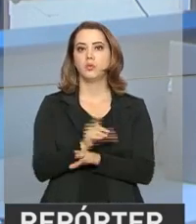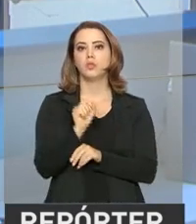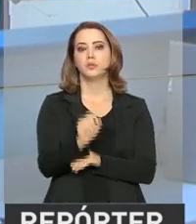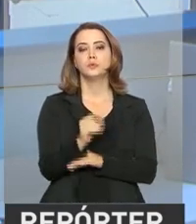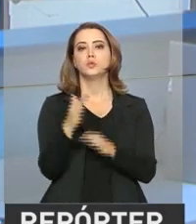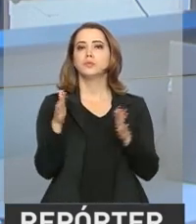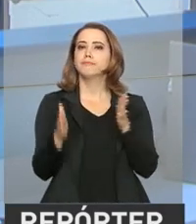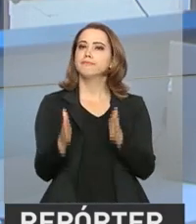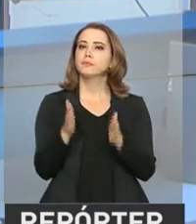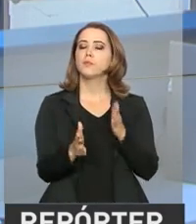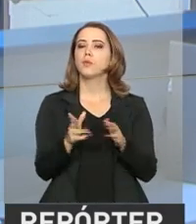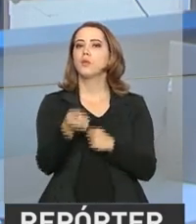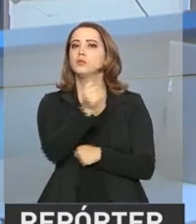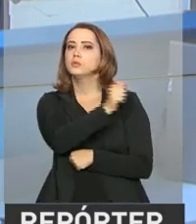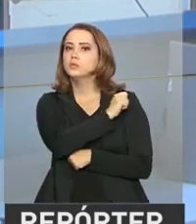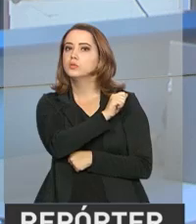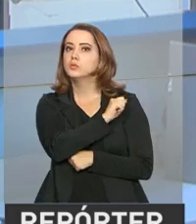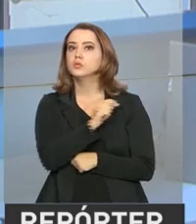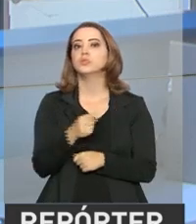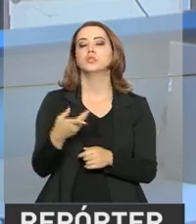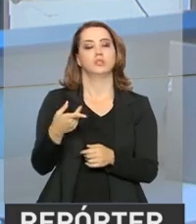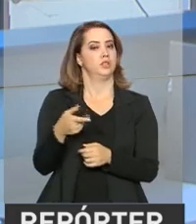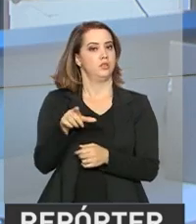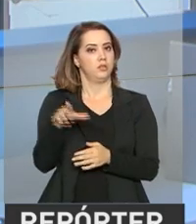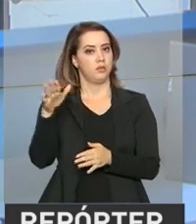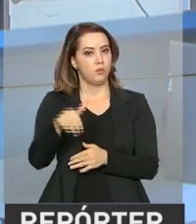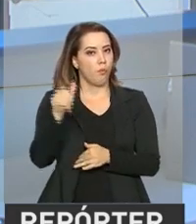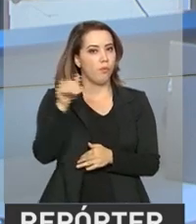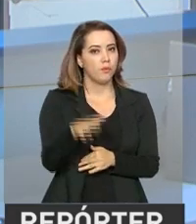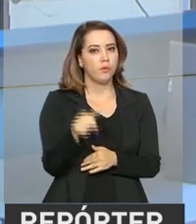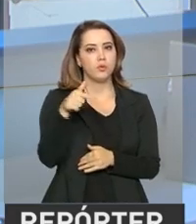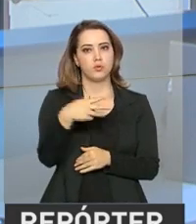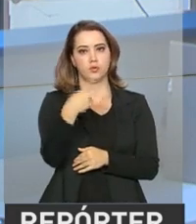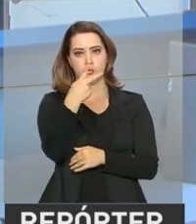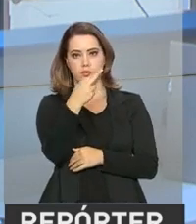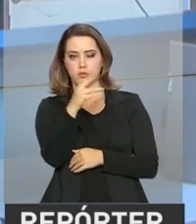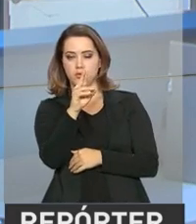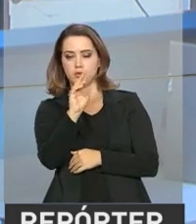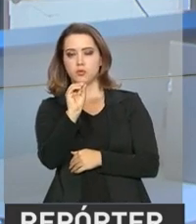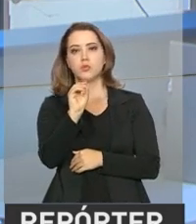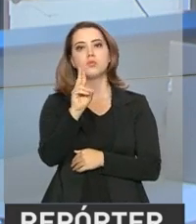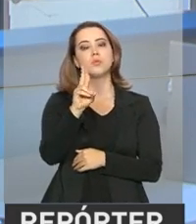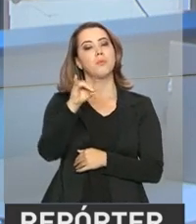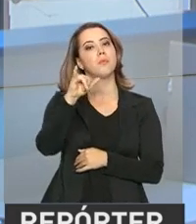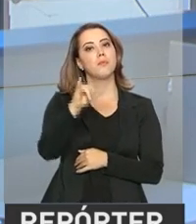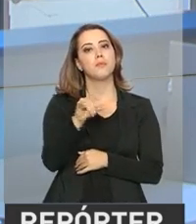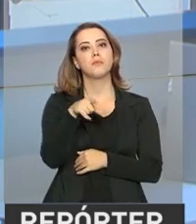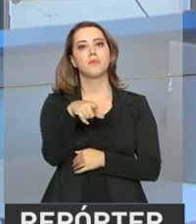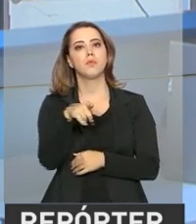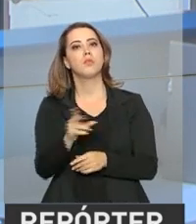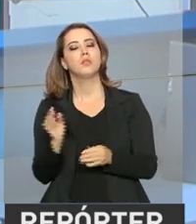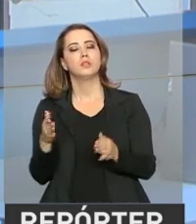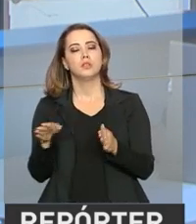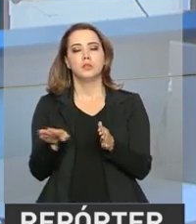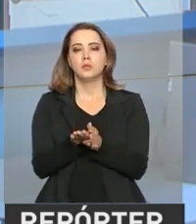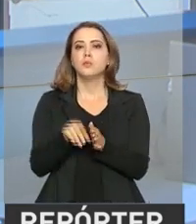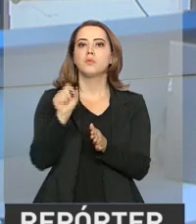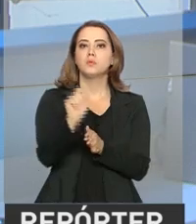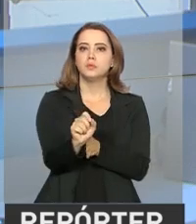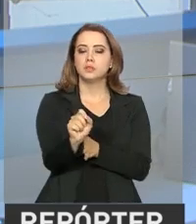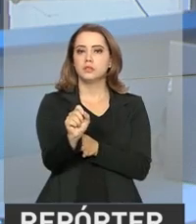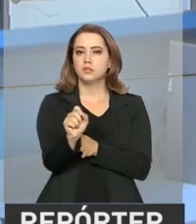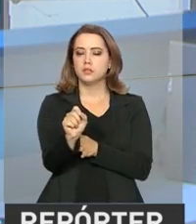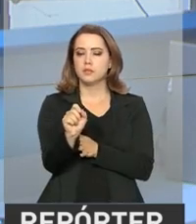pros estudantes que não foram selecionados nas duas chamadas do proi aderirem a lista de espera o resultado sai no dia 14 os